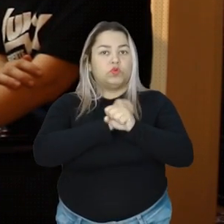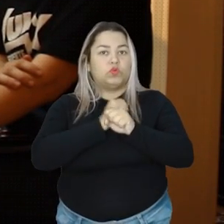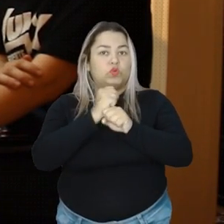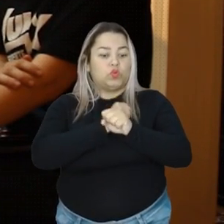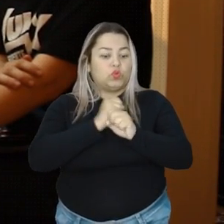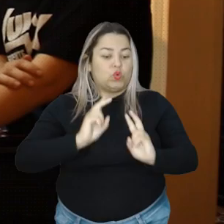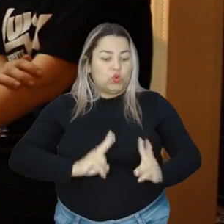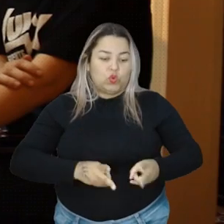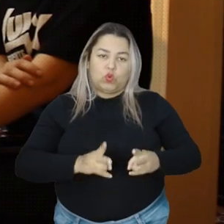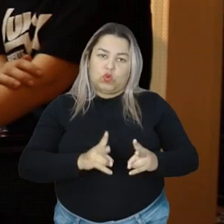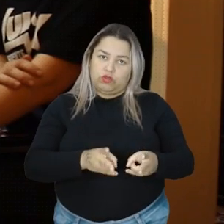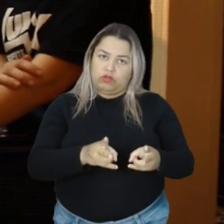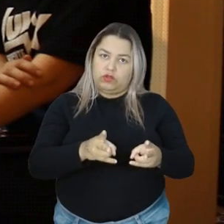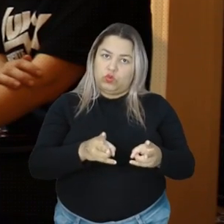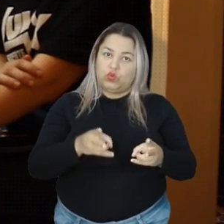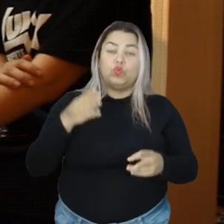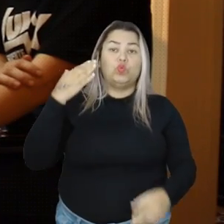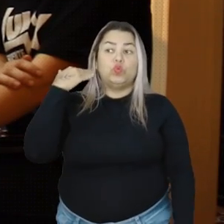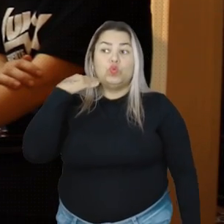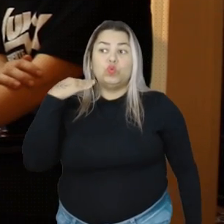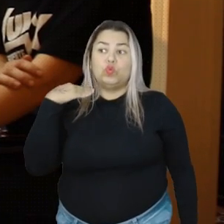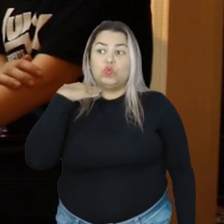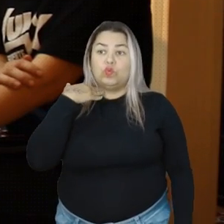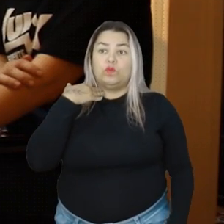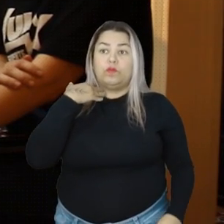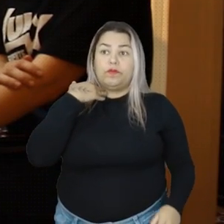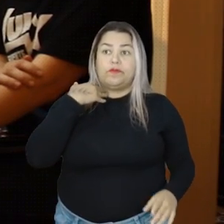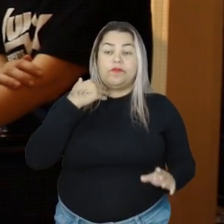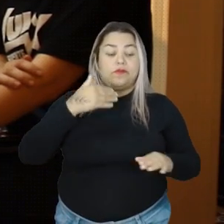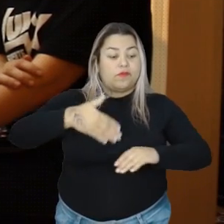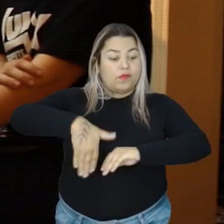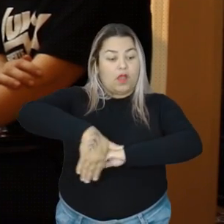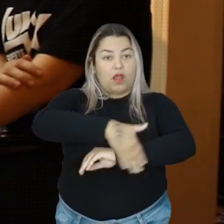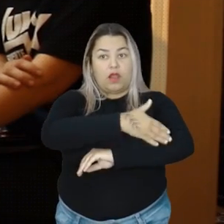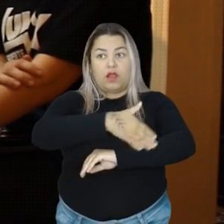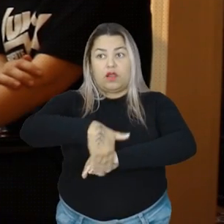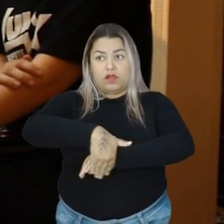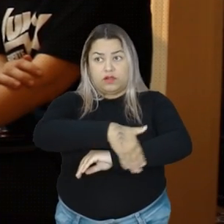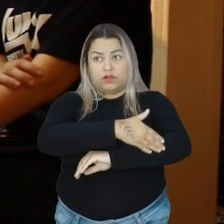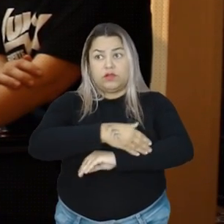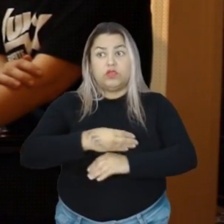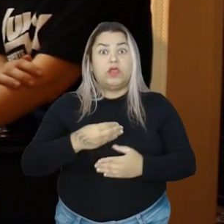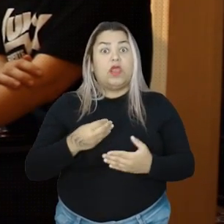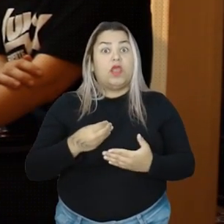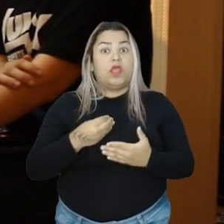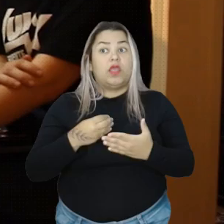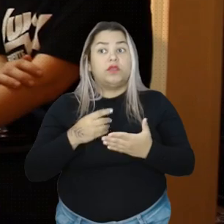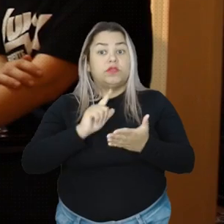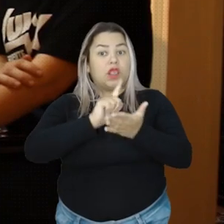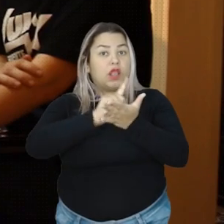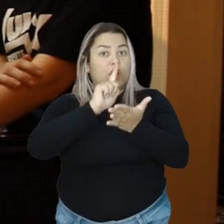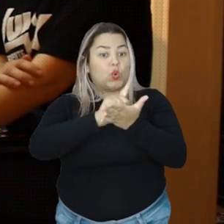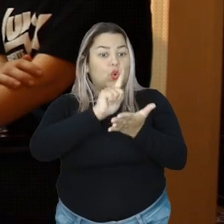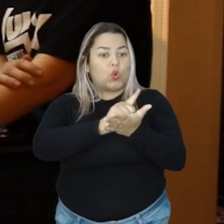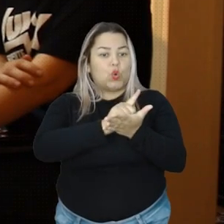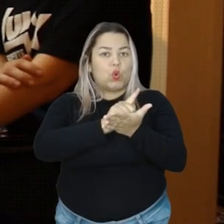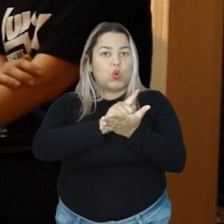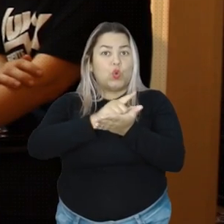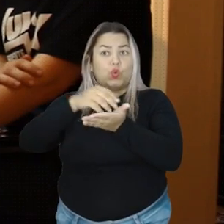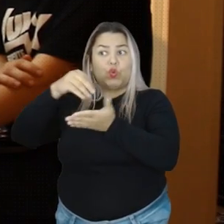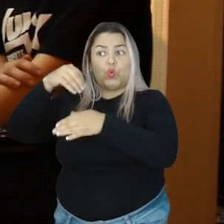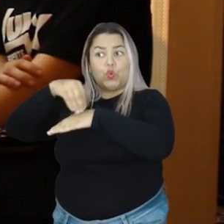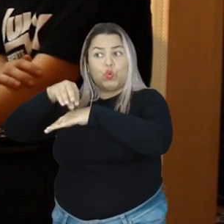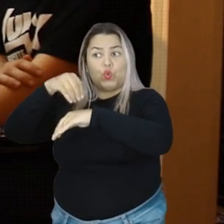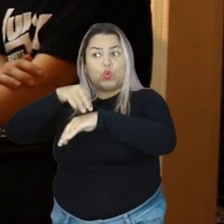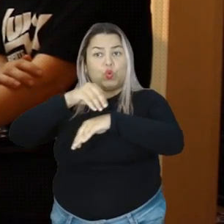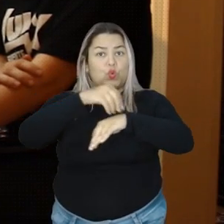contínuo, né, do banco, quer dizer, andava na rua entregando, né, os papéis do sindicato, do